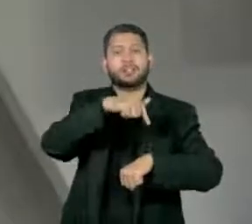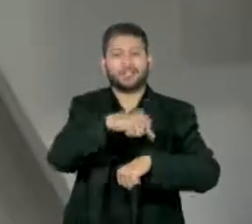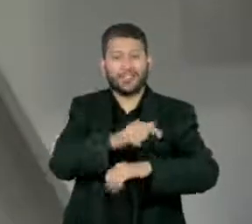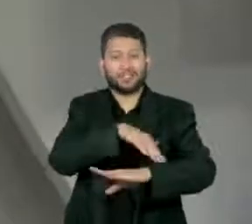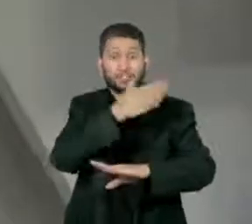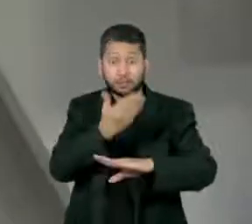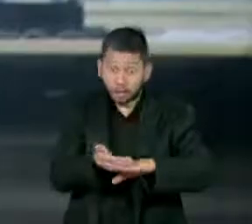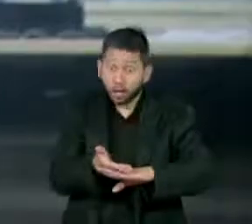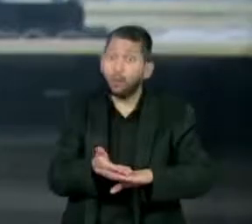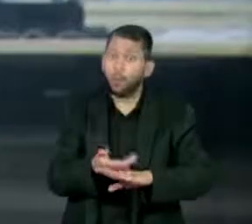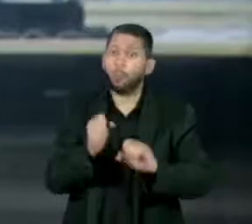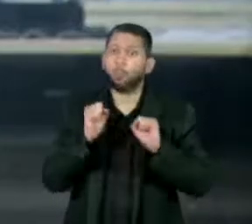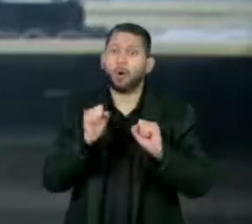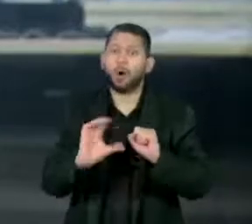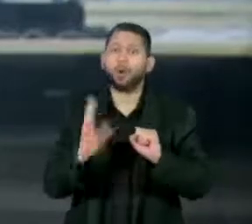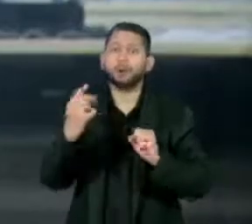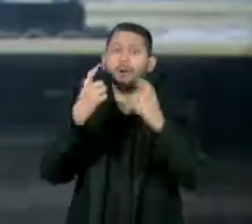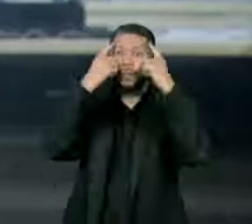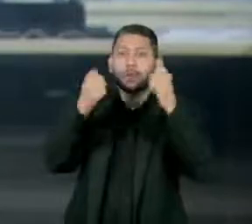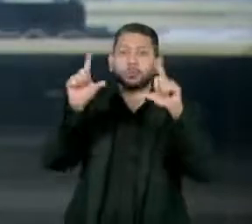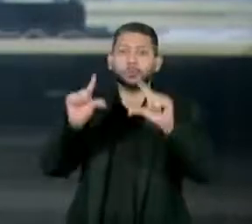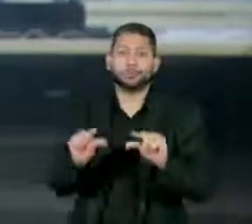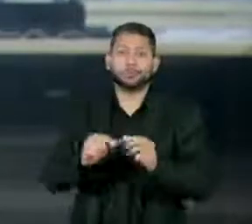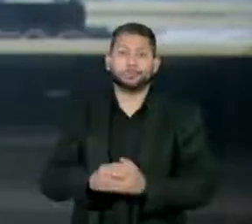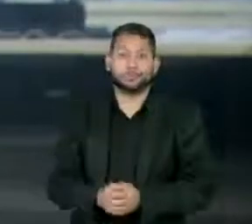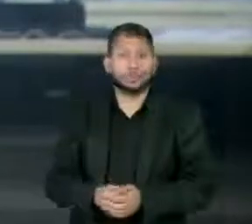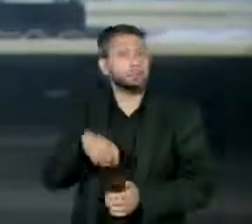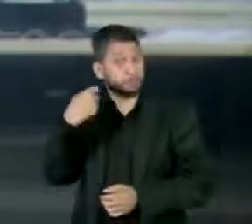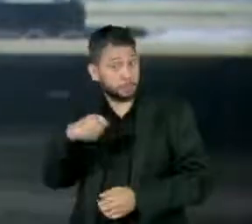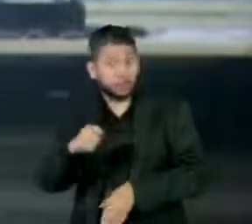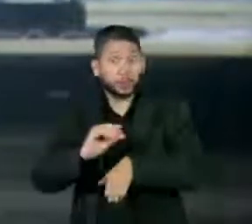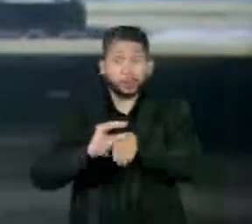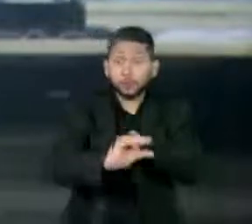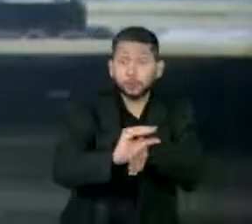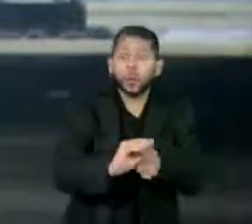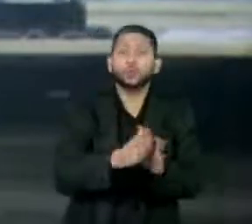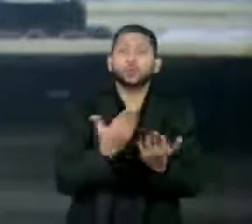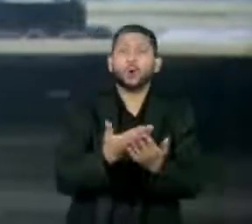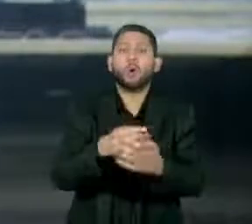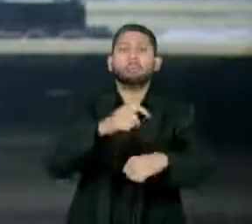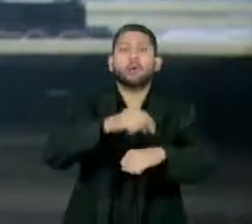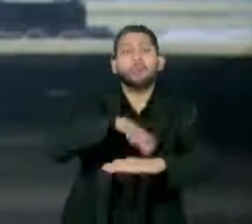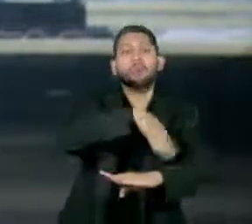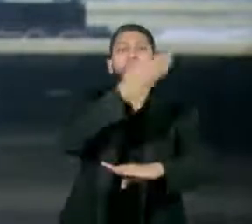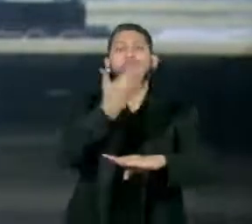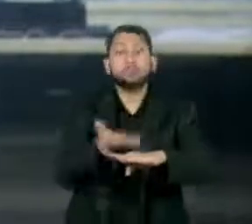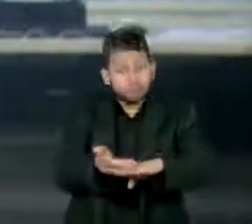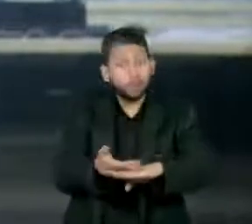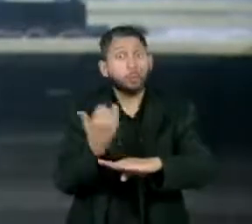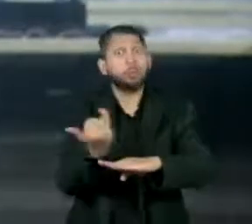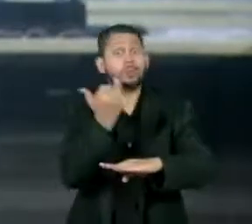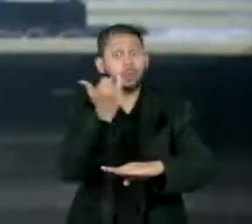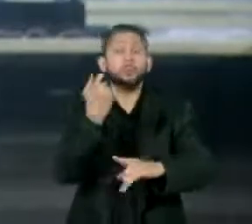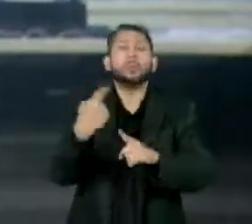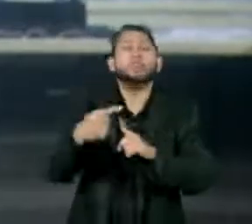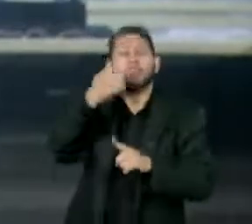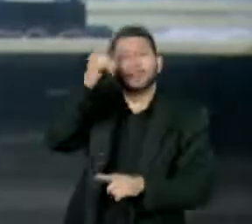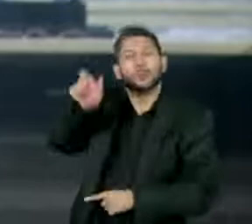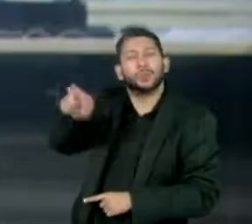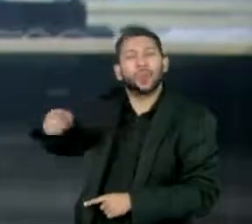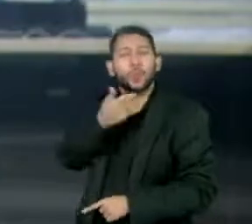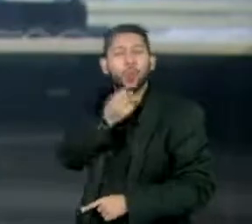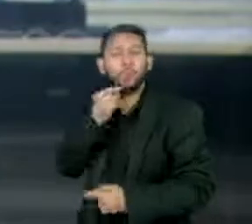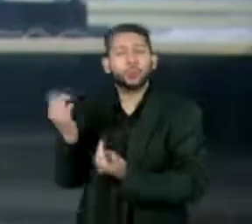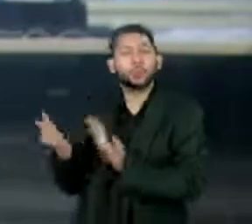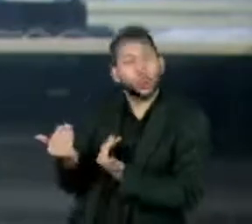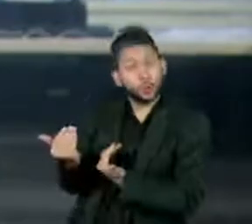da violência. Investir em escolas em tempo integral pode reduzir as taxas de homicídio de jovens homens